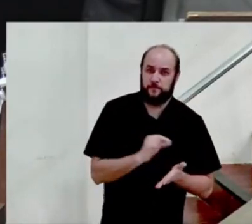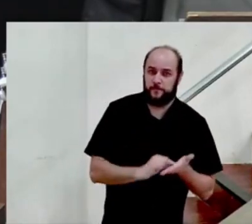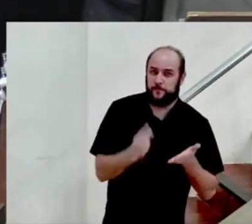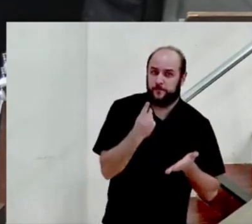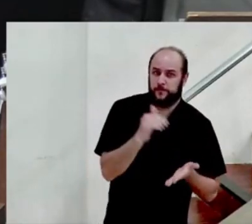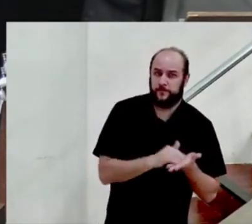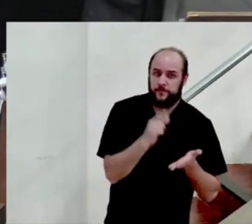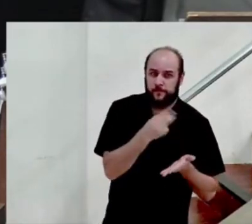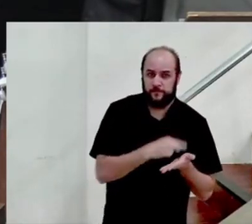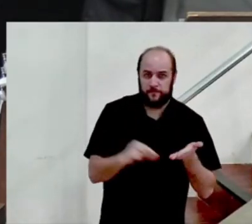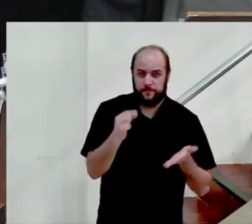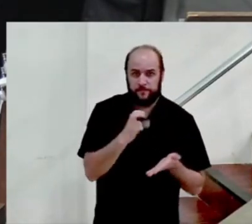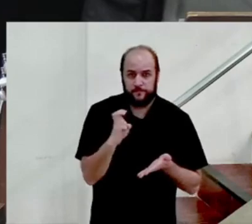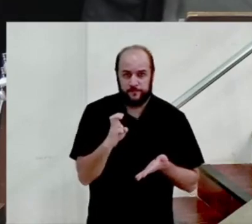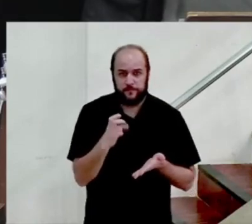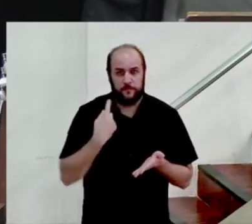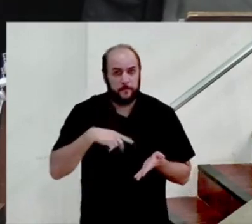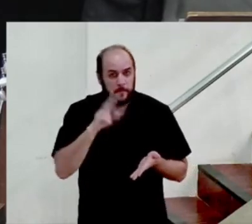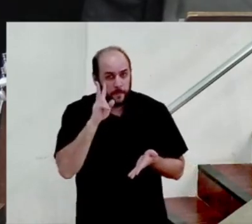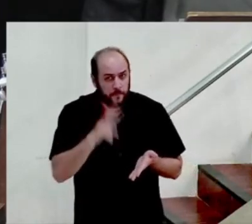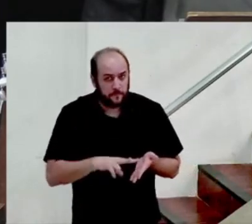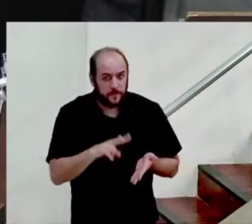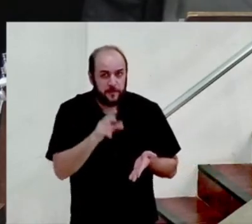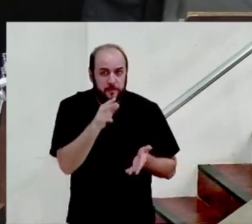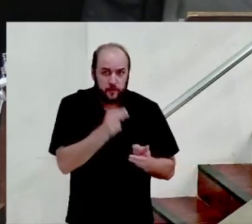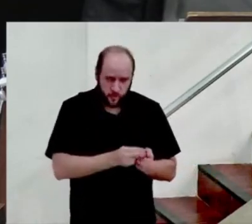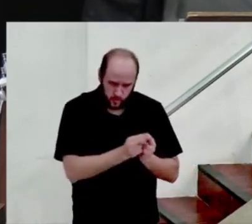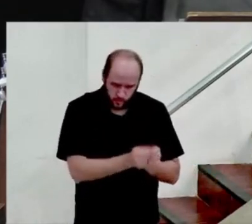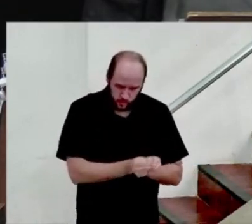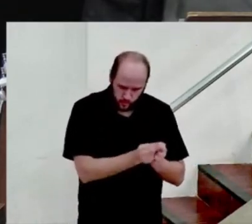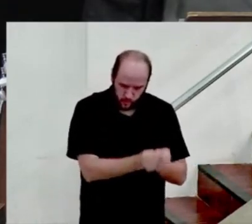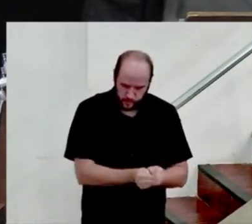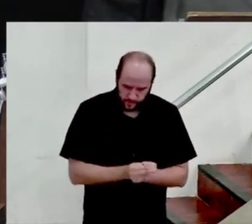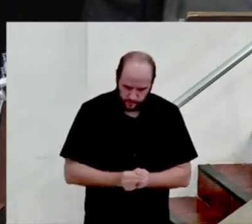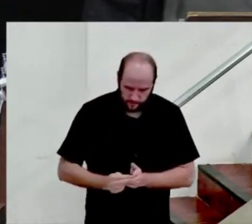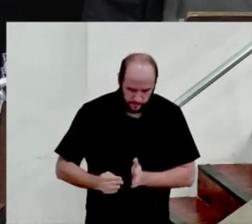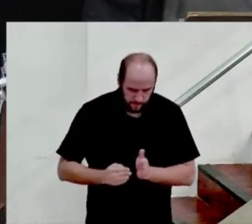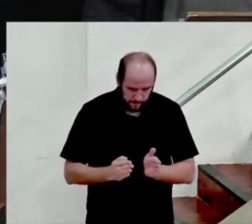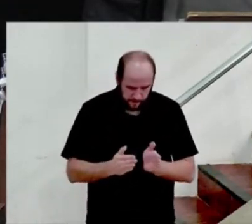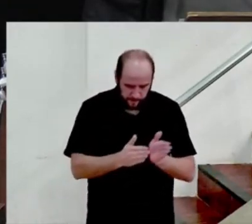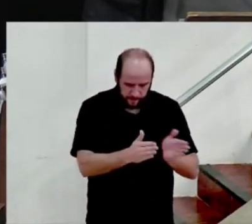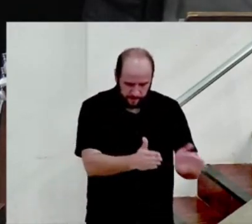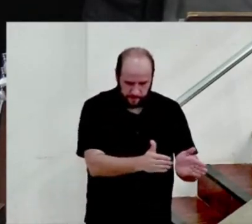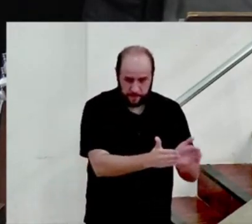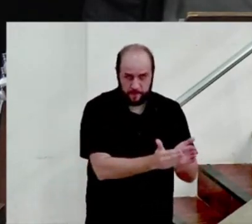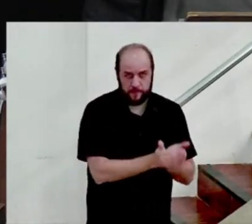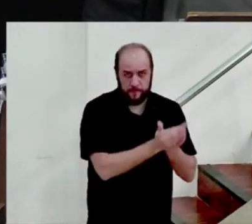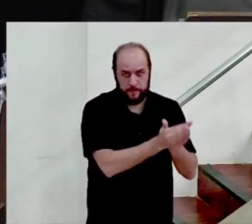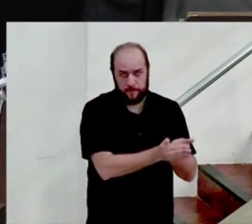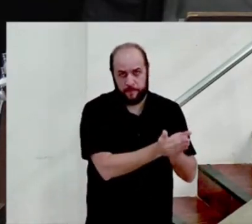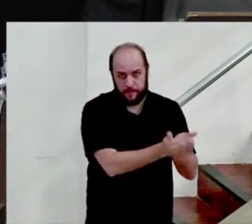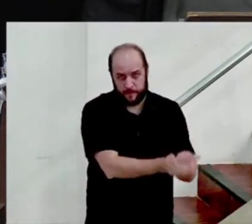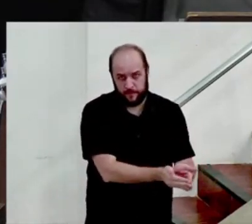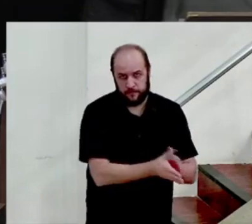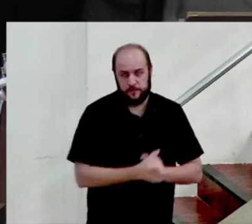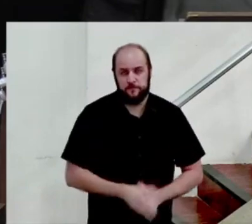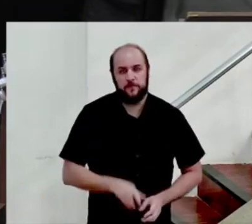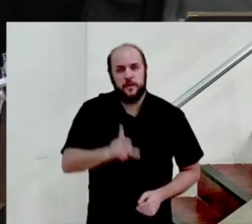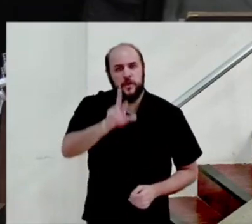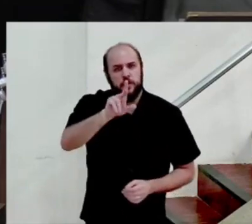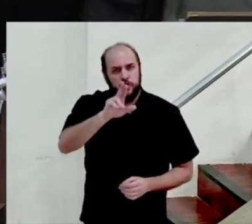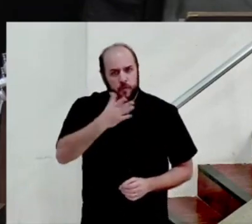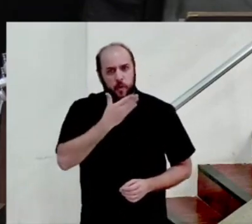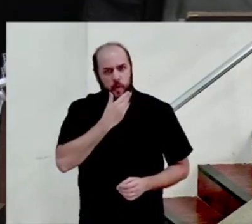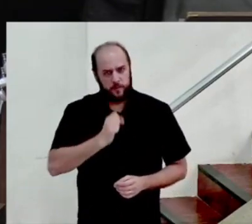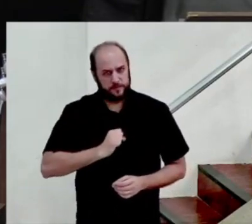nós vamos encontrar Noé caminhando para a arca como um sacerdote caminhava